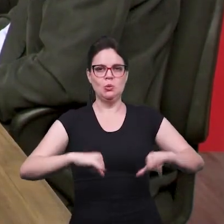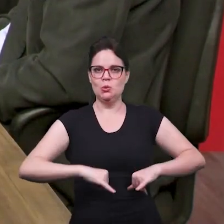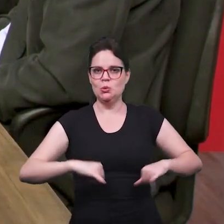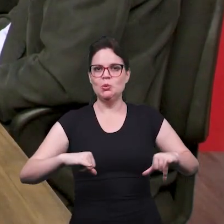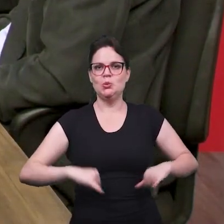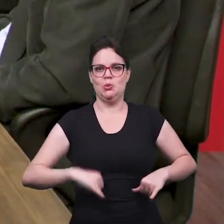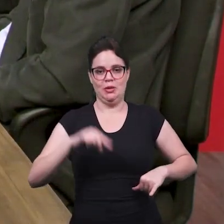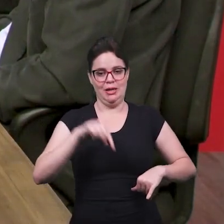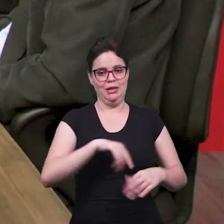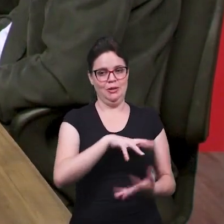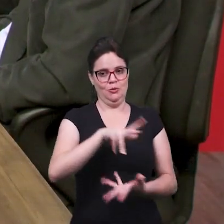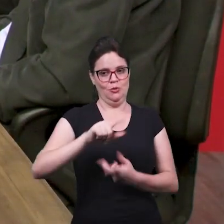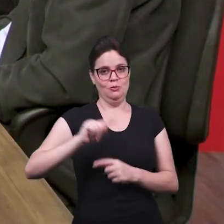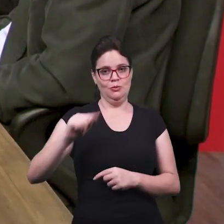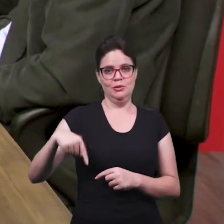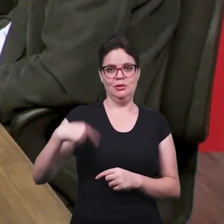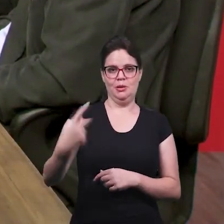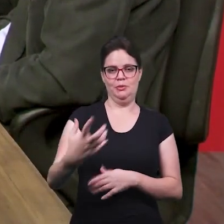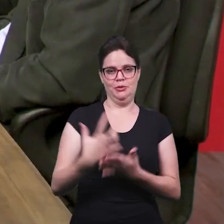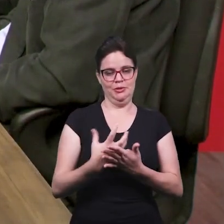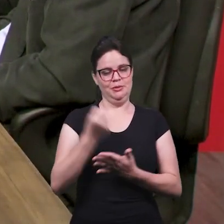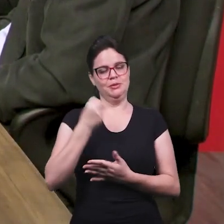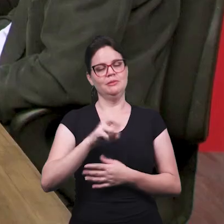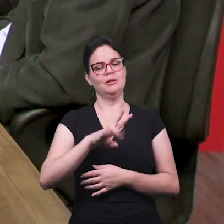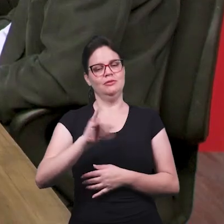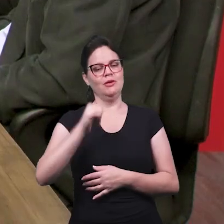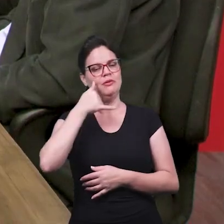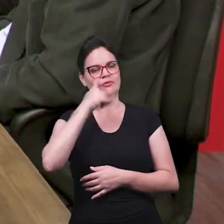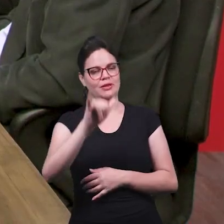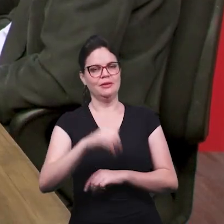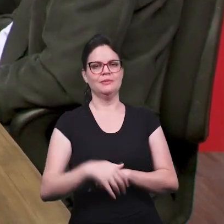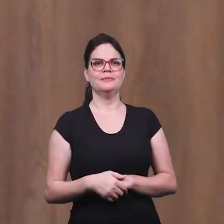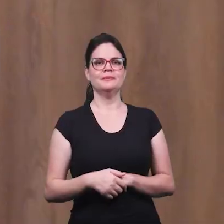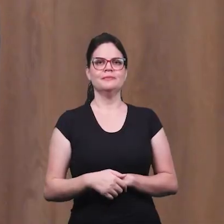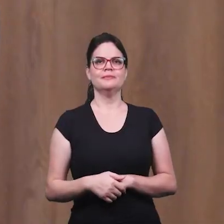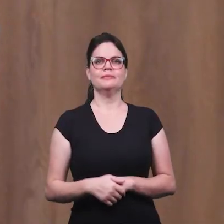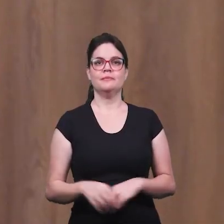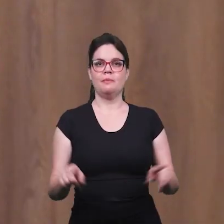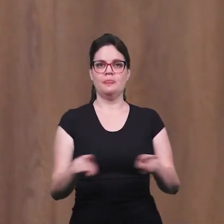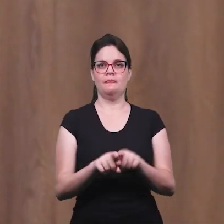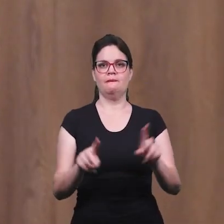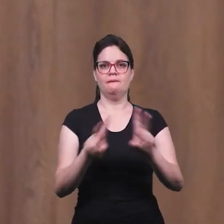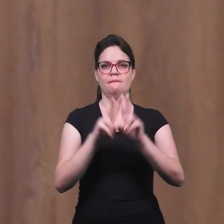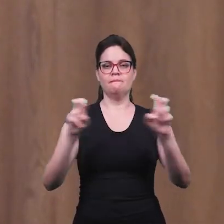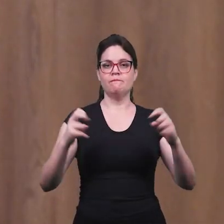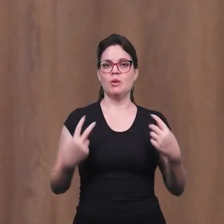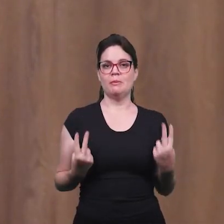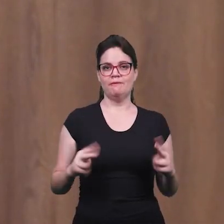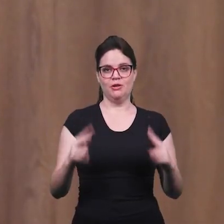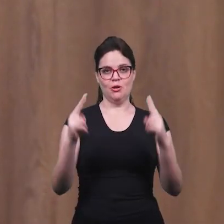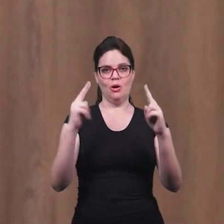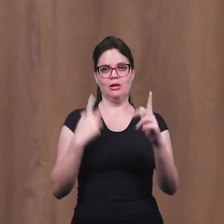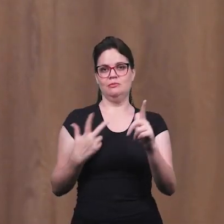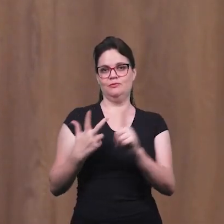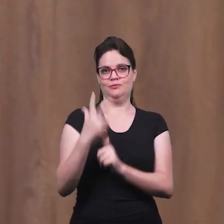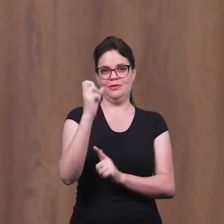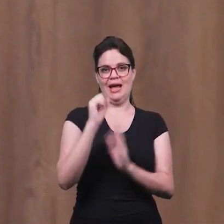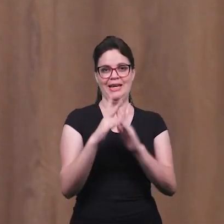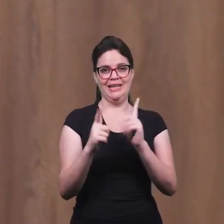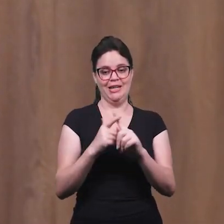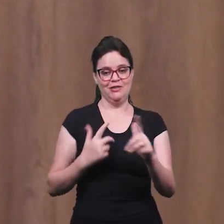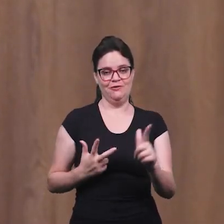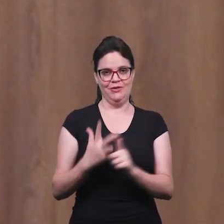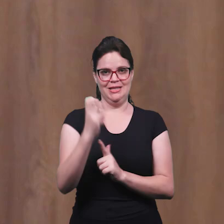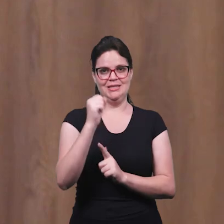falando exatamente sobre isso, né, que é a vitória da igreja, acho que nós poderíamos entrar também no aspecto que é a chegada, né,